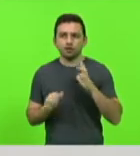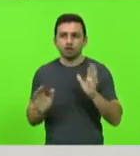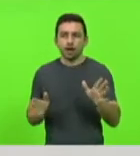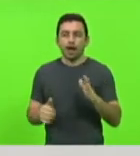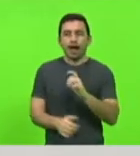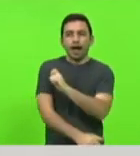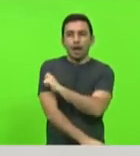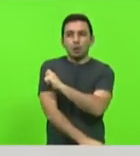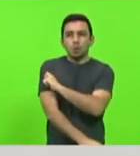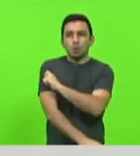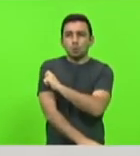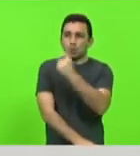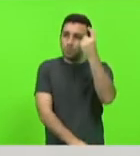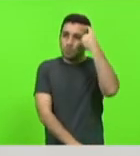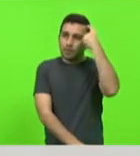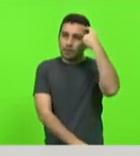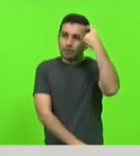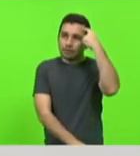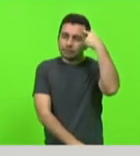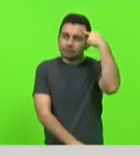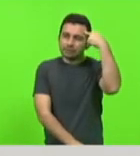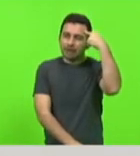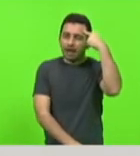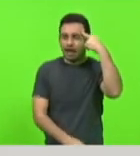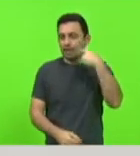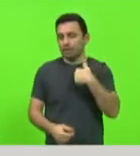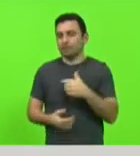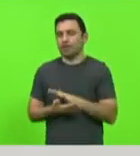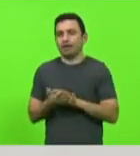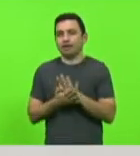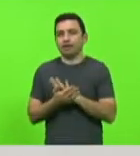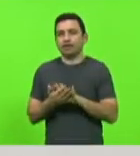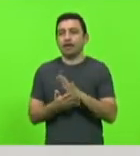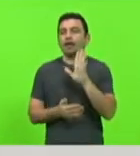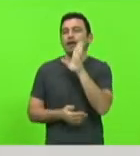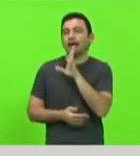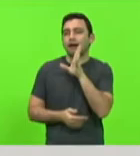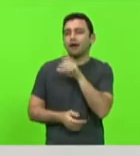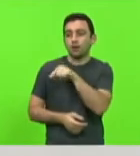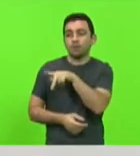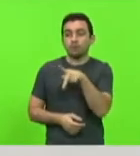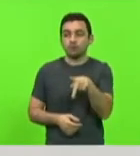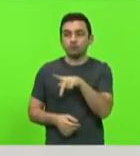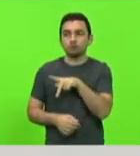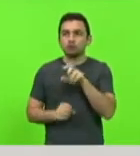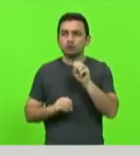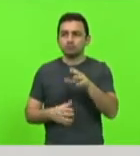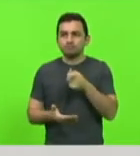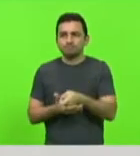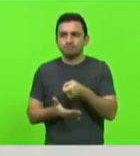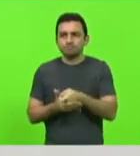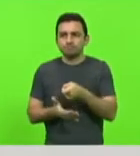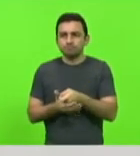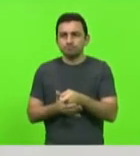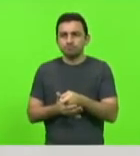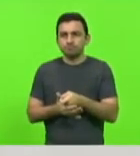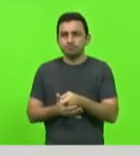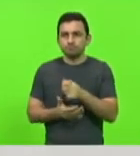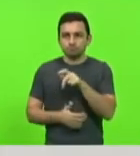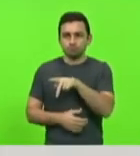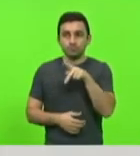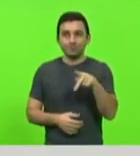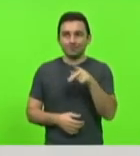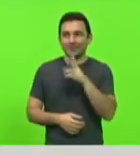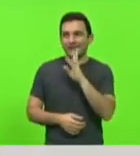que pensam que não estão doutrinados, mas eles estão doutrinados, né? Que acham legal o que o professor fala na sala de aula, até porque, geralmente, esses professores são bacaninhas,